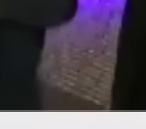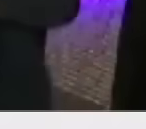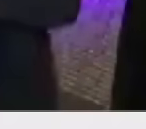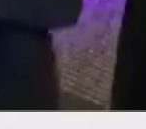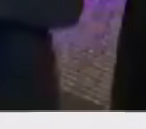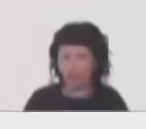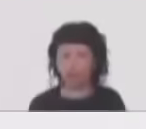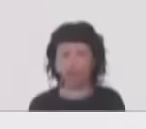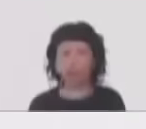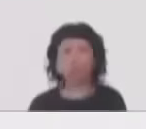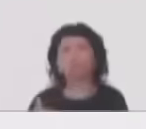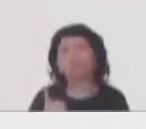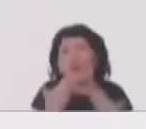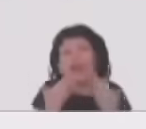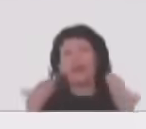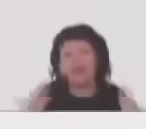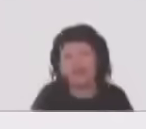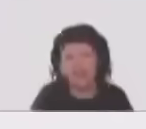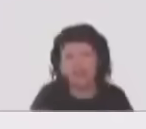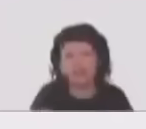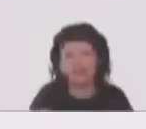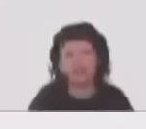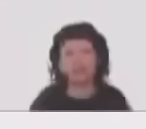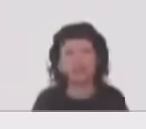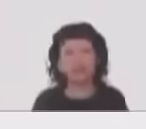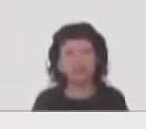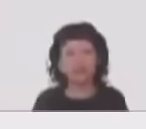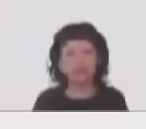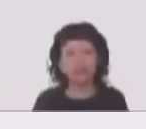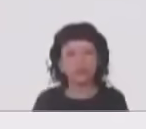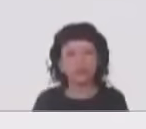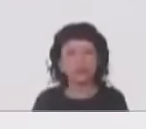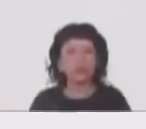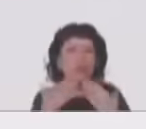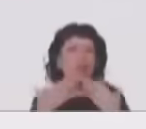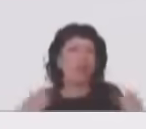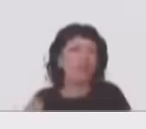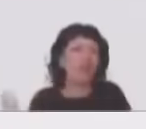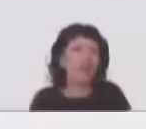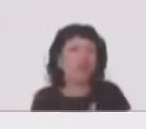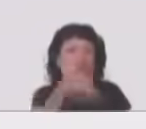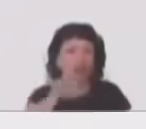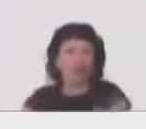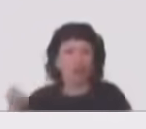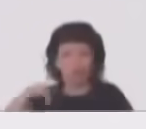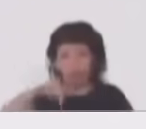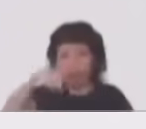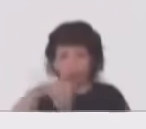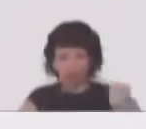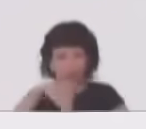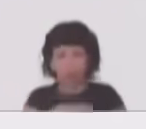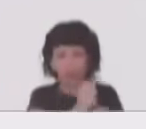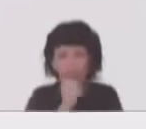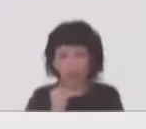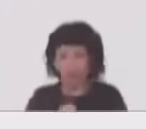grandes parceiros. Renato, preciso te interromper porque nesse momento está falando o candidato derrotado, Sérgio Massa, ao vivo